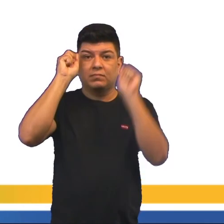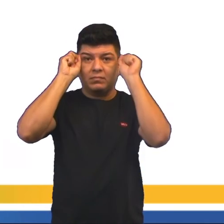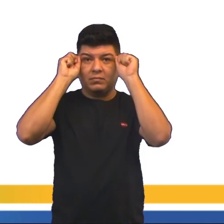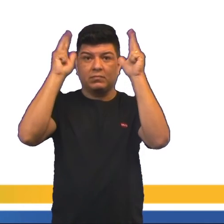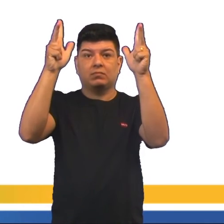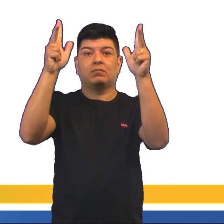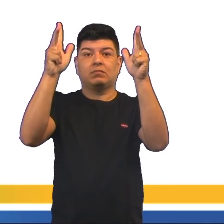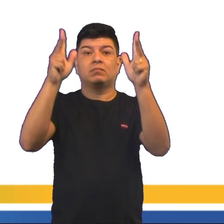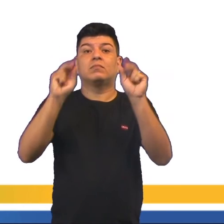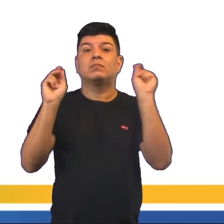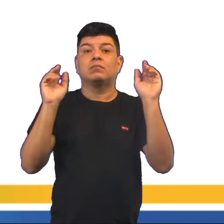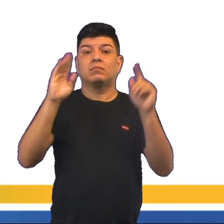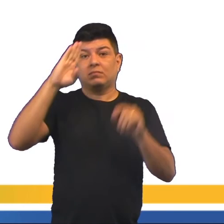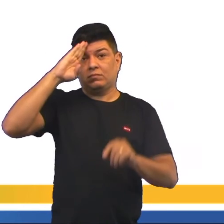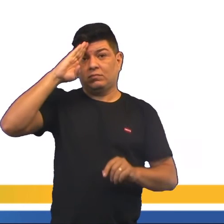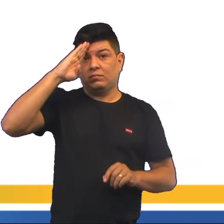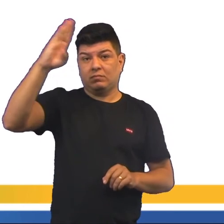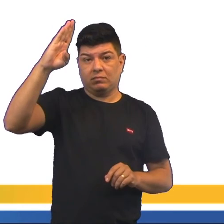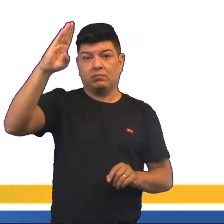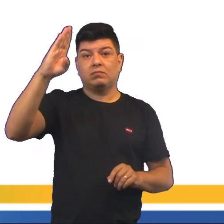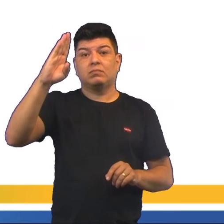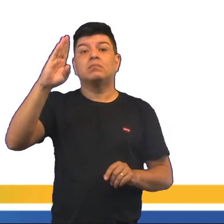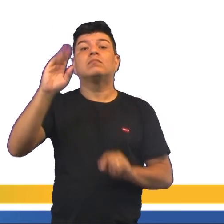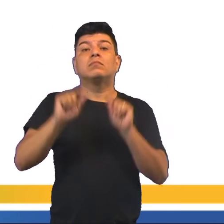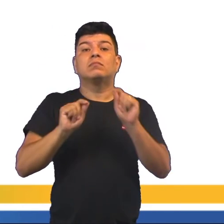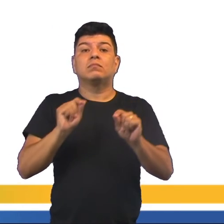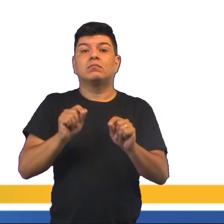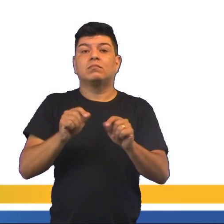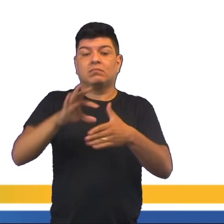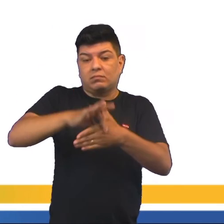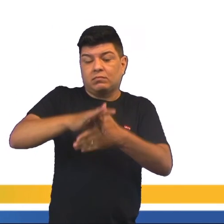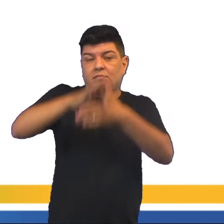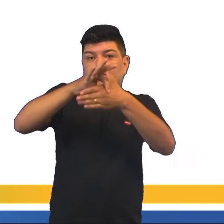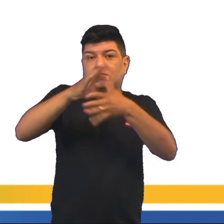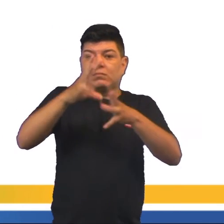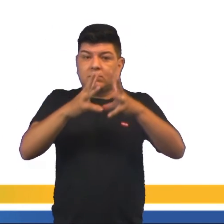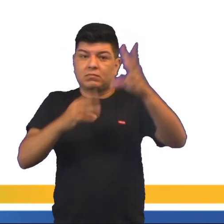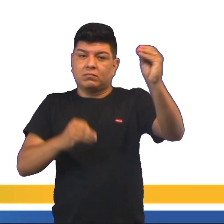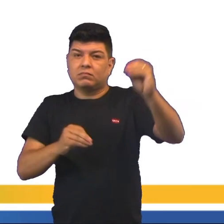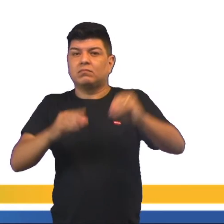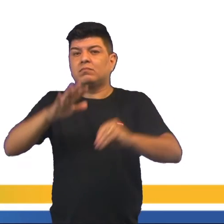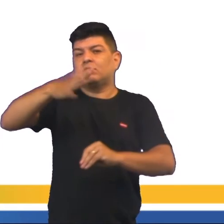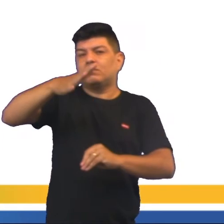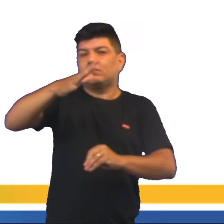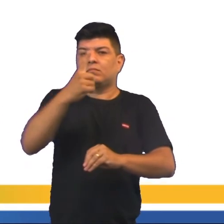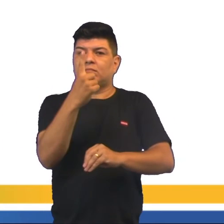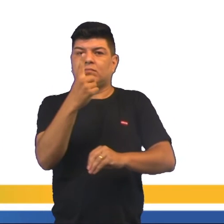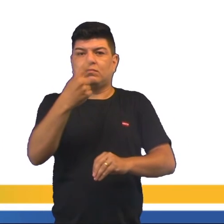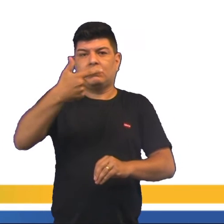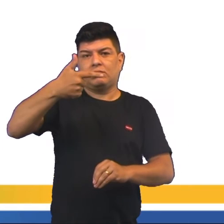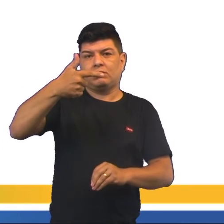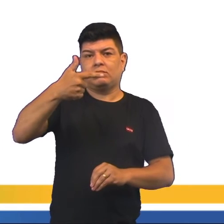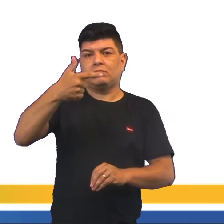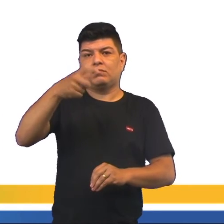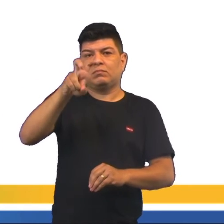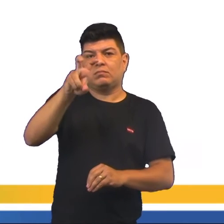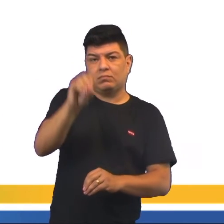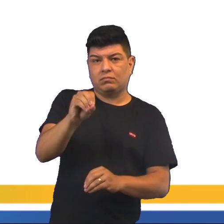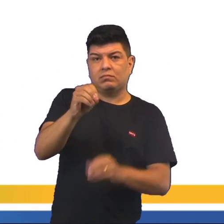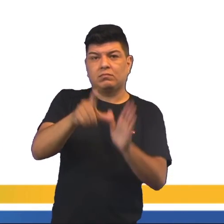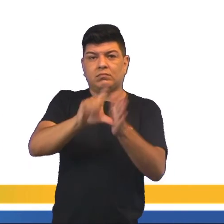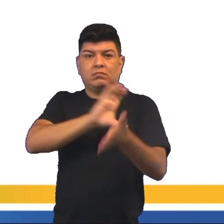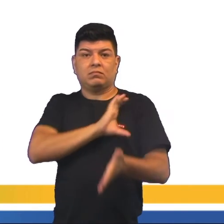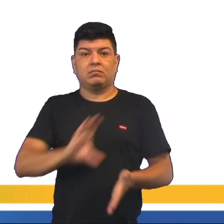a figura central hebraica que liderou o povo hebreu na fuga cerca de 1250 a.C.